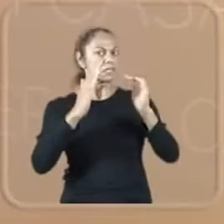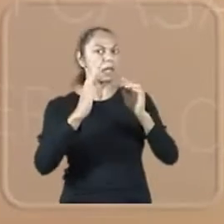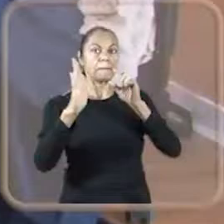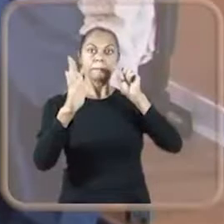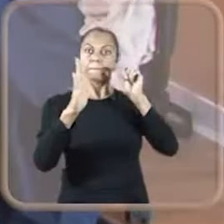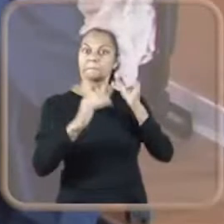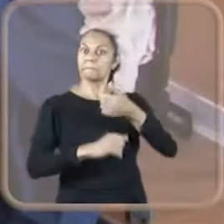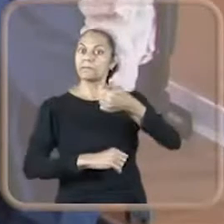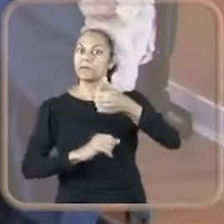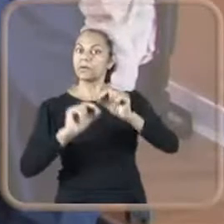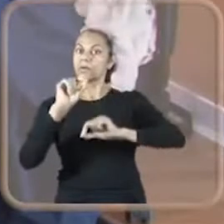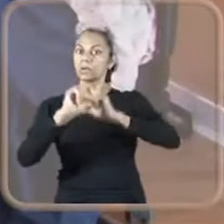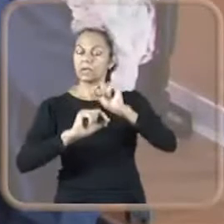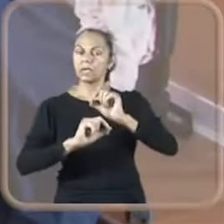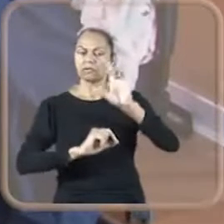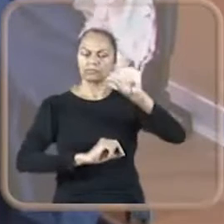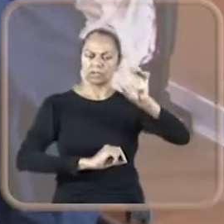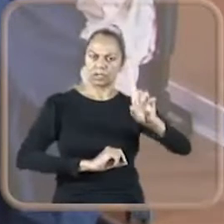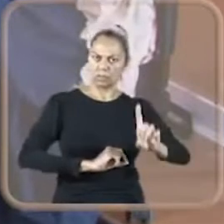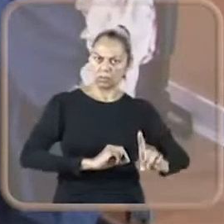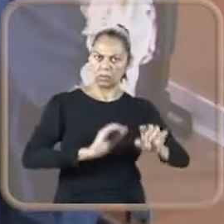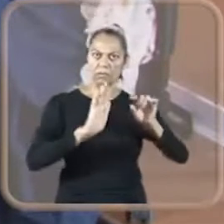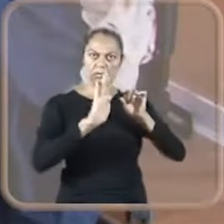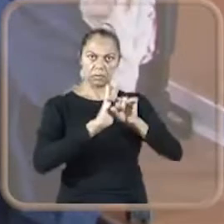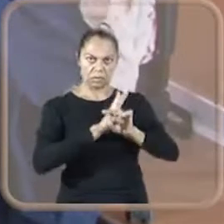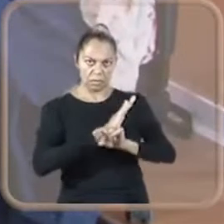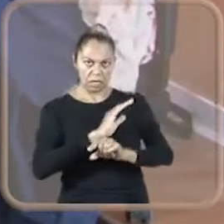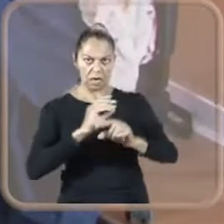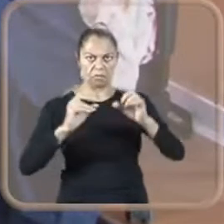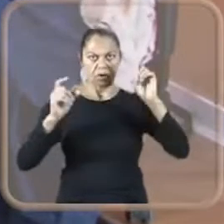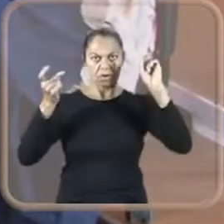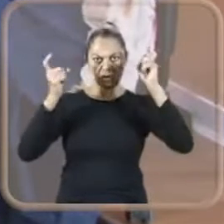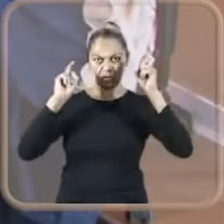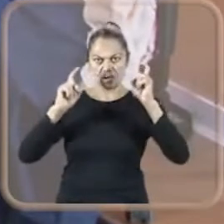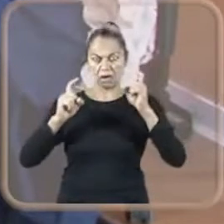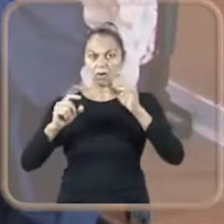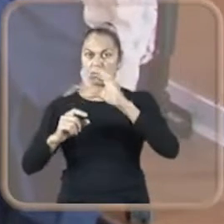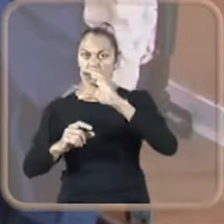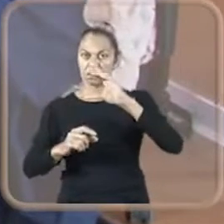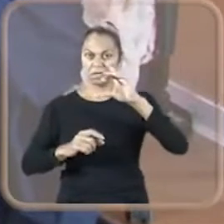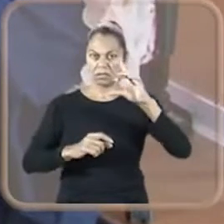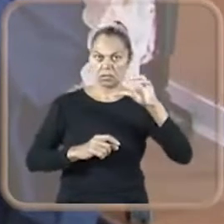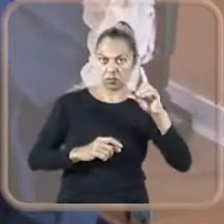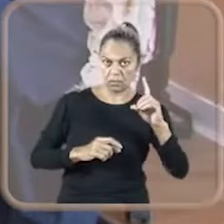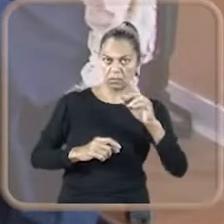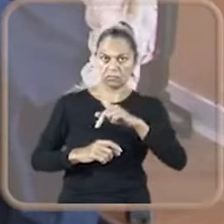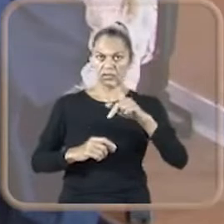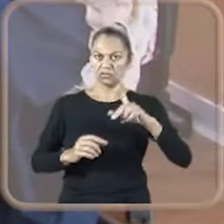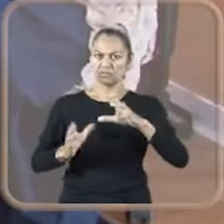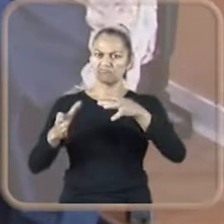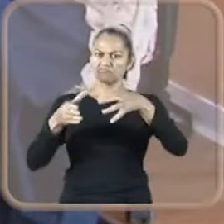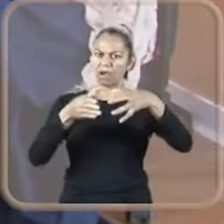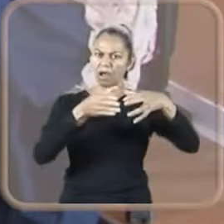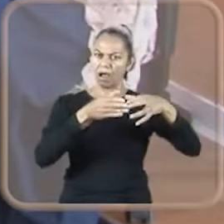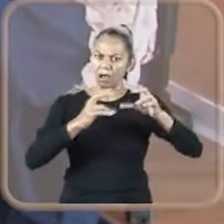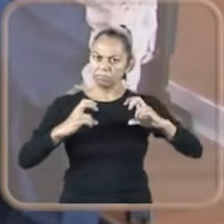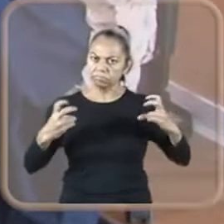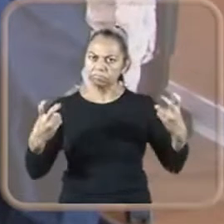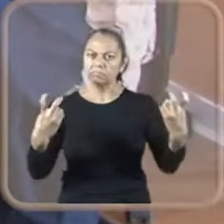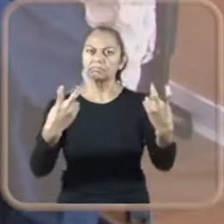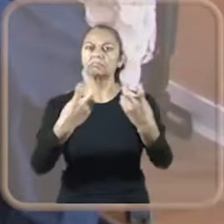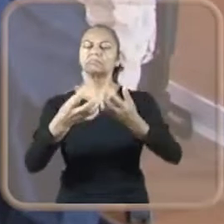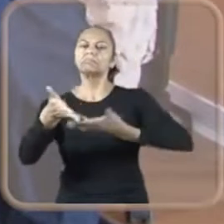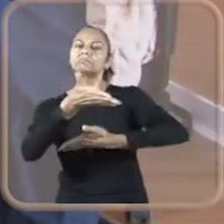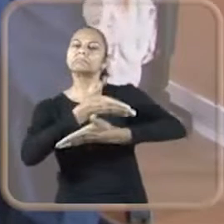Então, nós perguntamos primeiro aos diretores numa reunião e depois convidamos coordenadores, professores, a participarem de círculos conosco